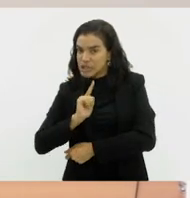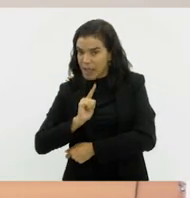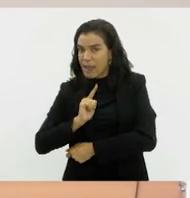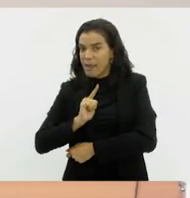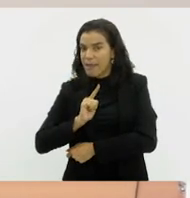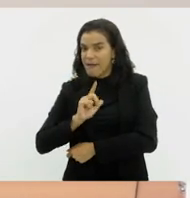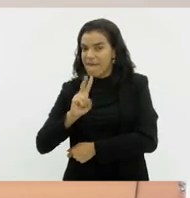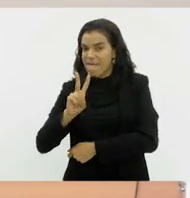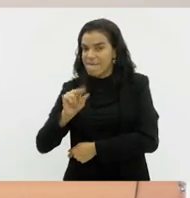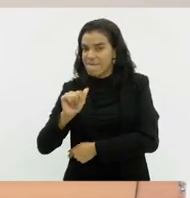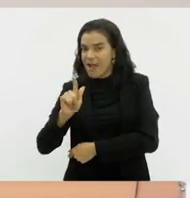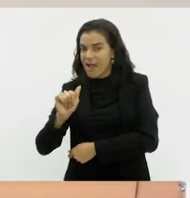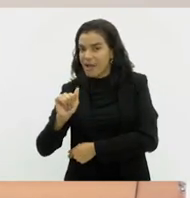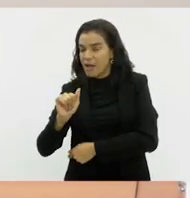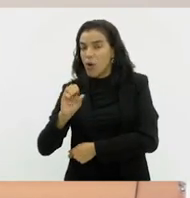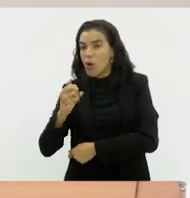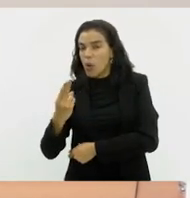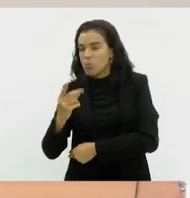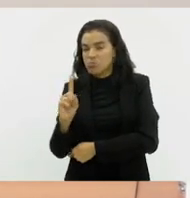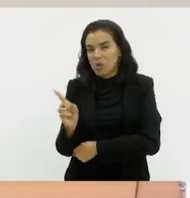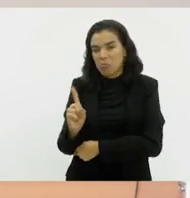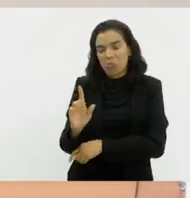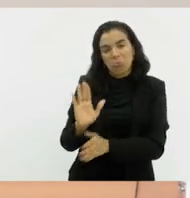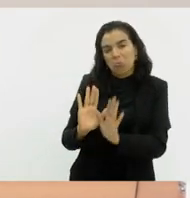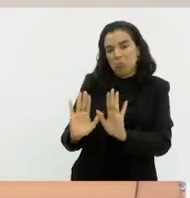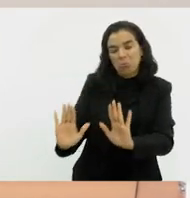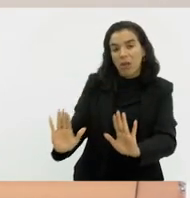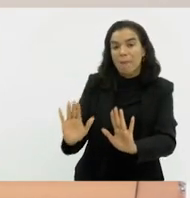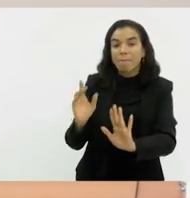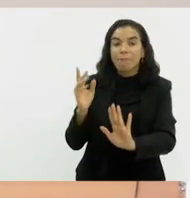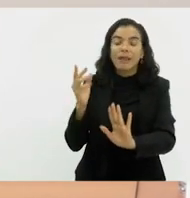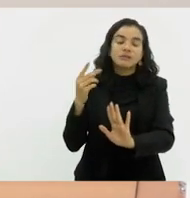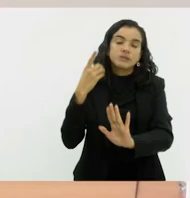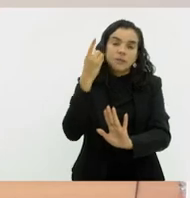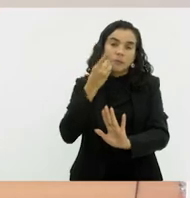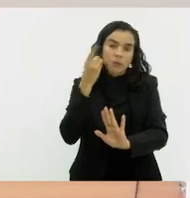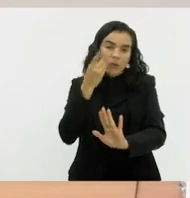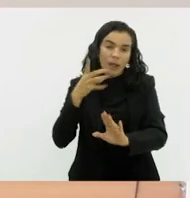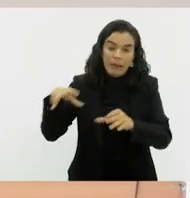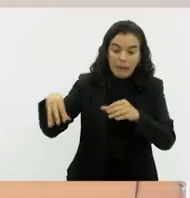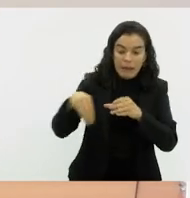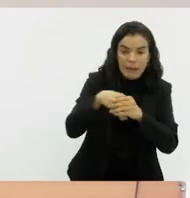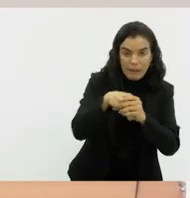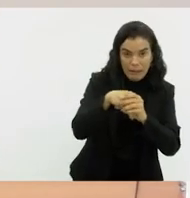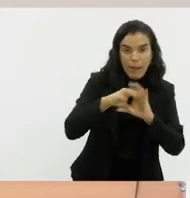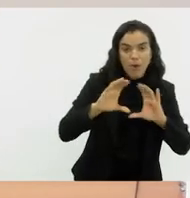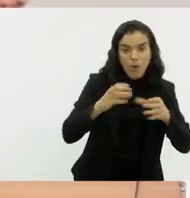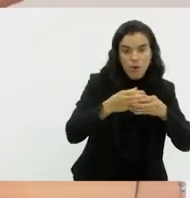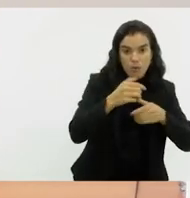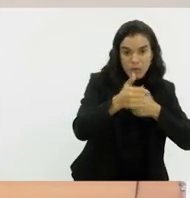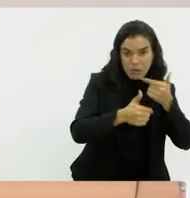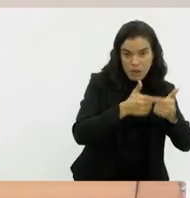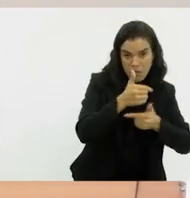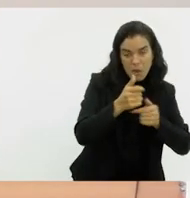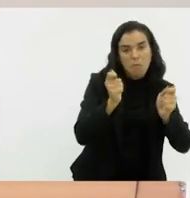Leste era assento de uma pessoa, mas nada impede que os deputados que integram a frente parlamentar possam